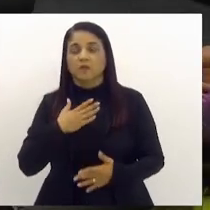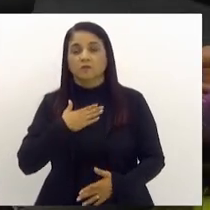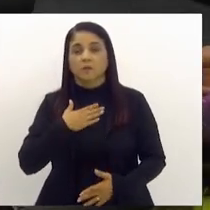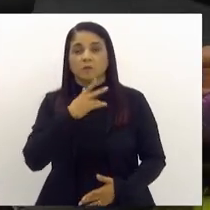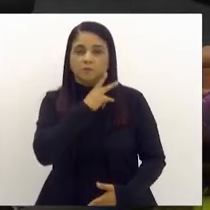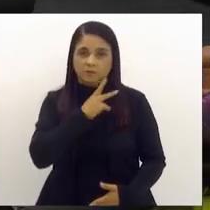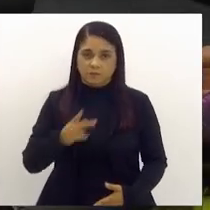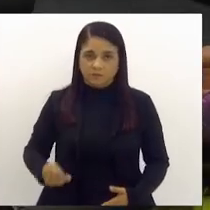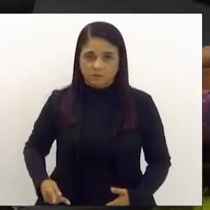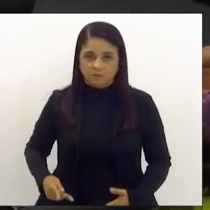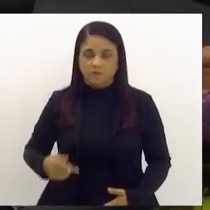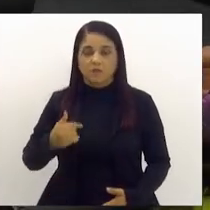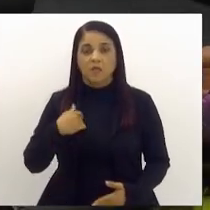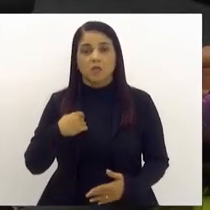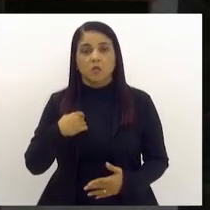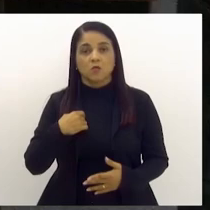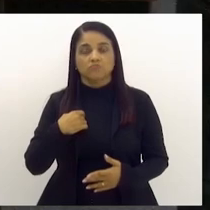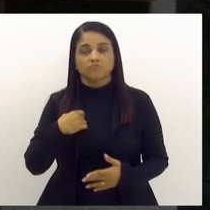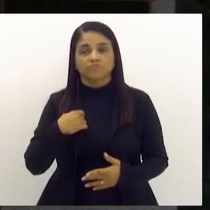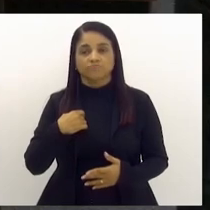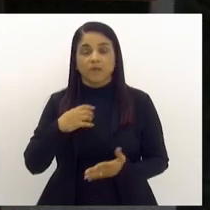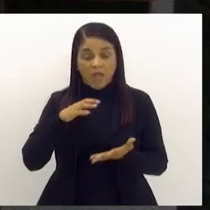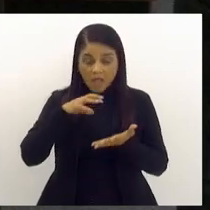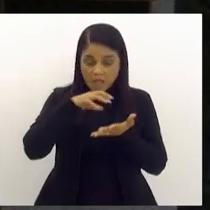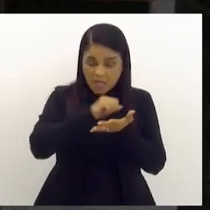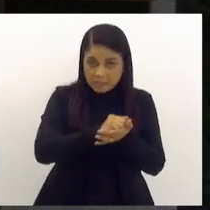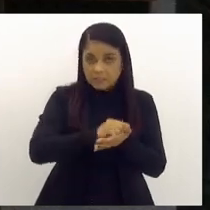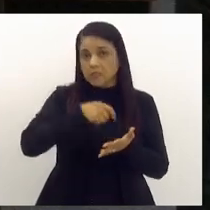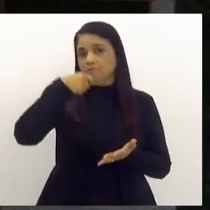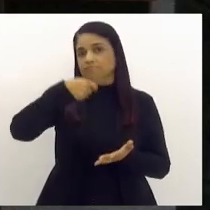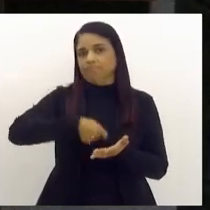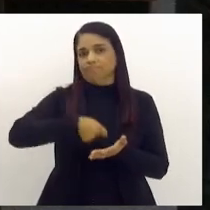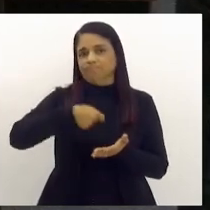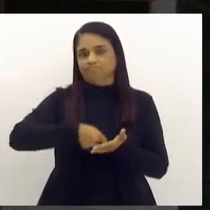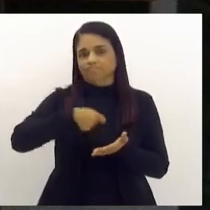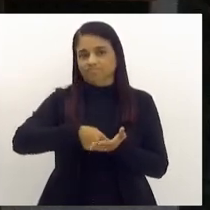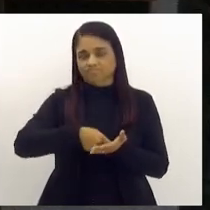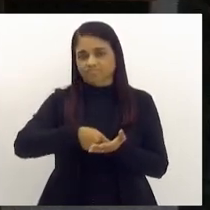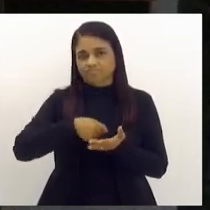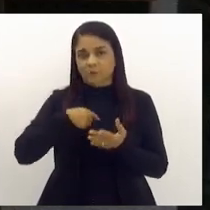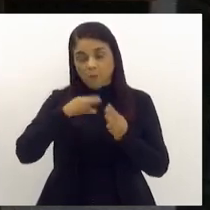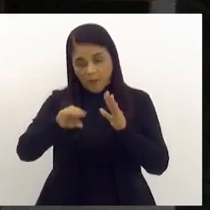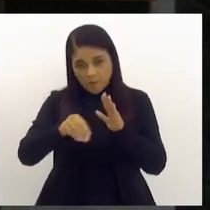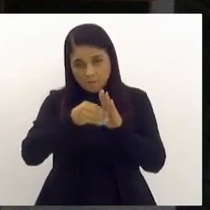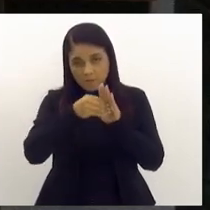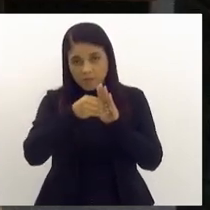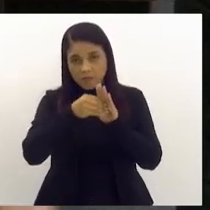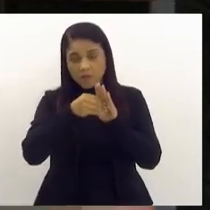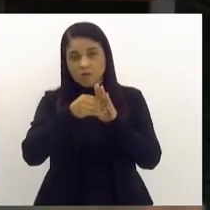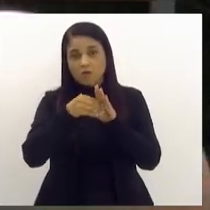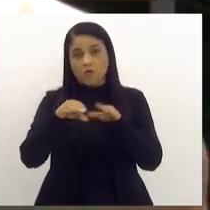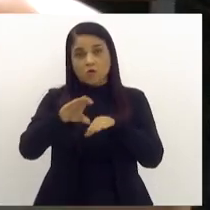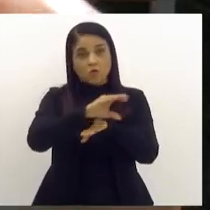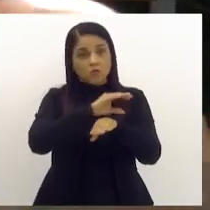presidente, faço questão de registrar que esta é uma emenda constitucional